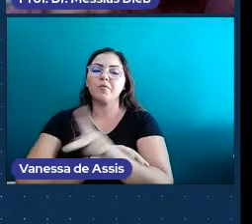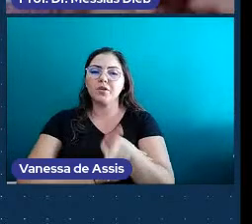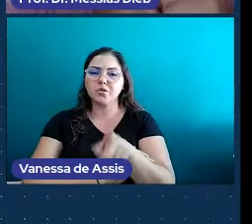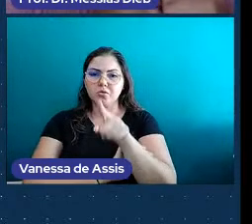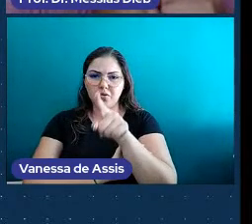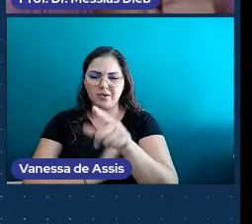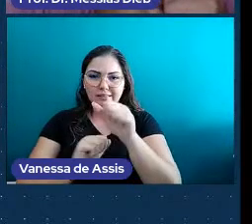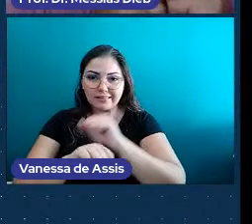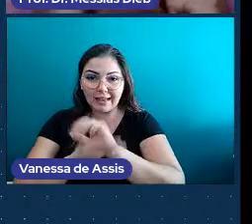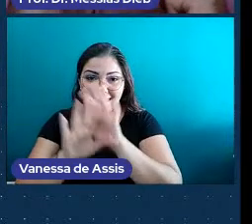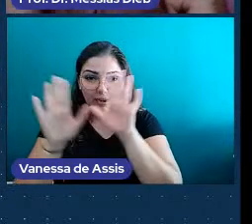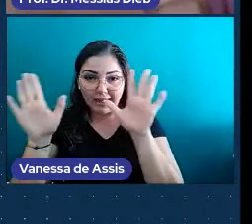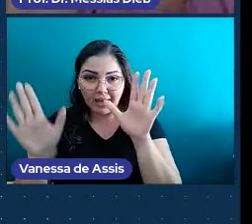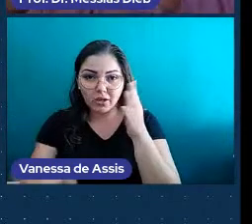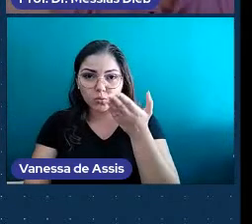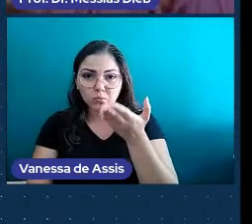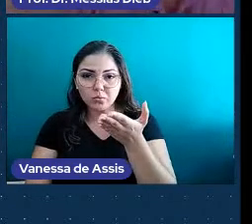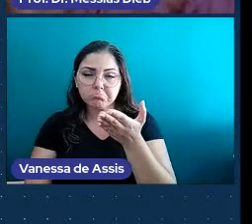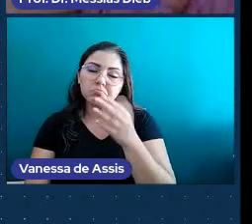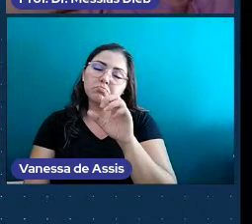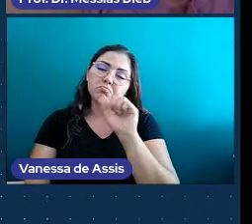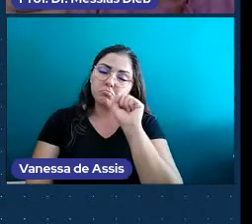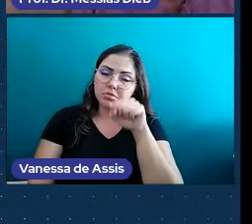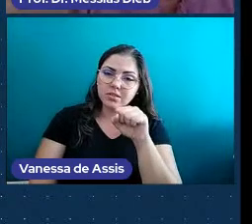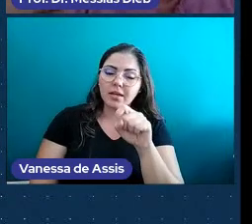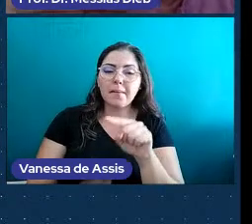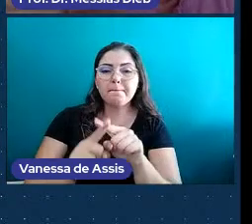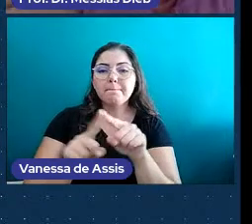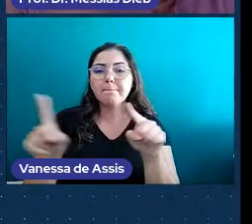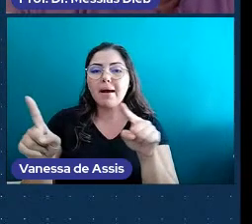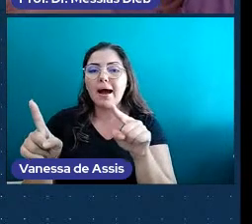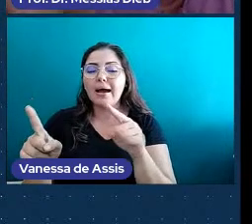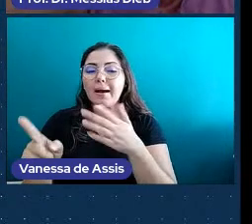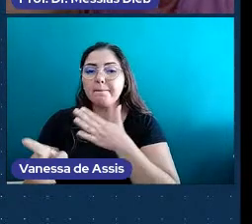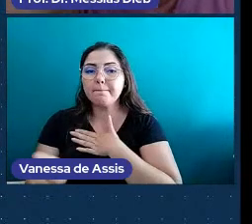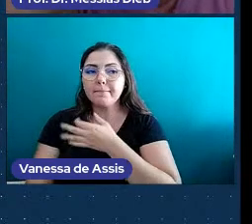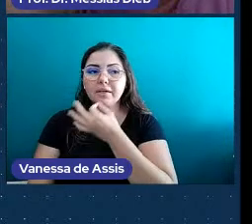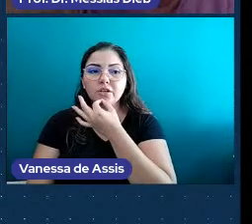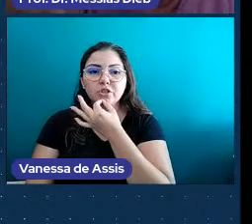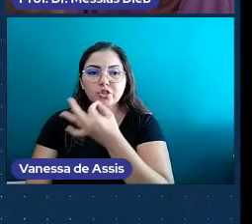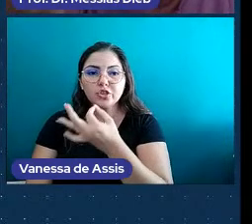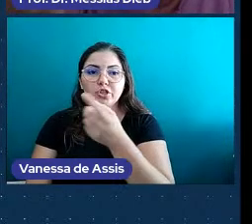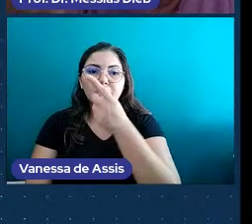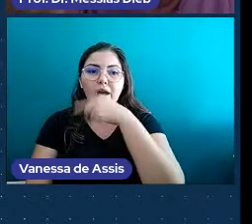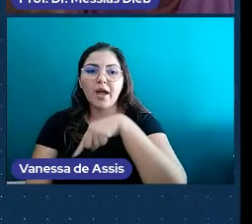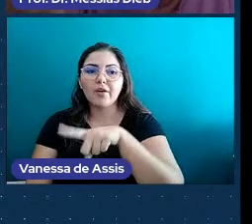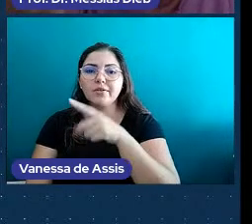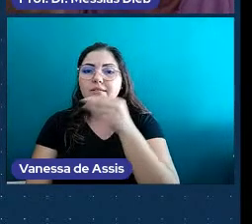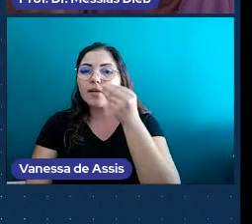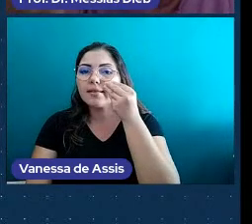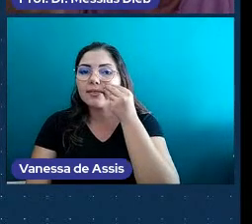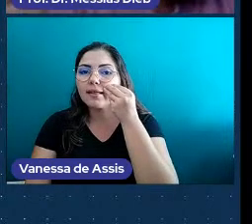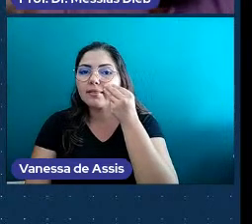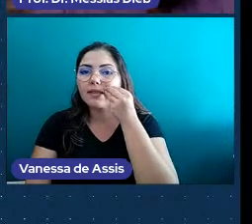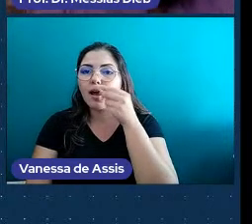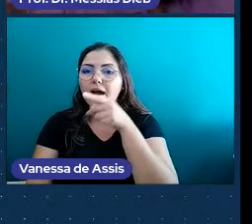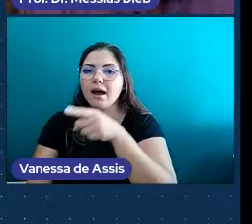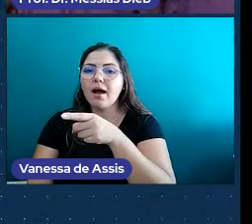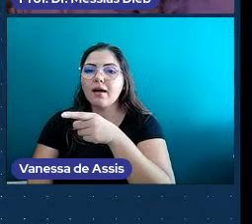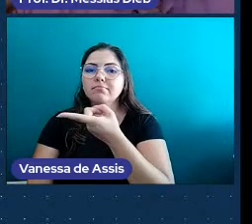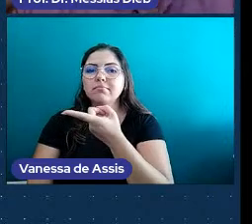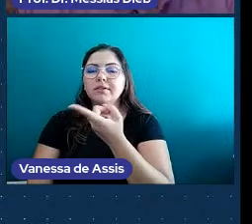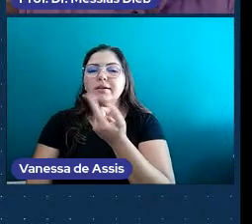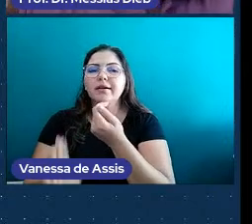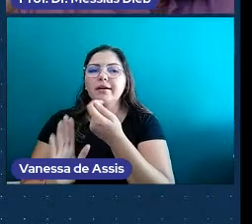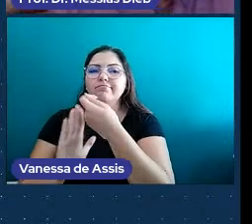dica que eu dou aqui é tente tornar essa redação um pouco mais científica. E como